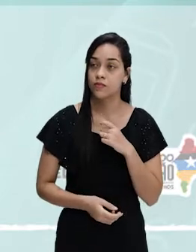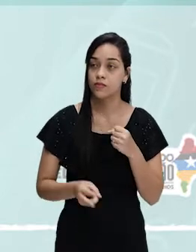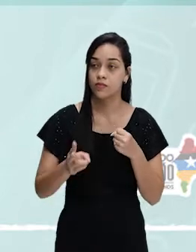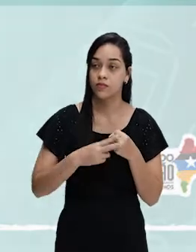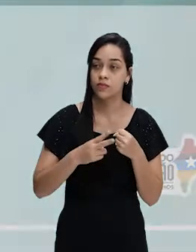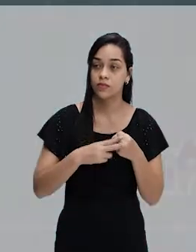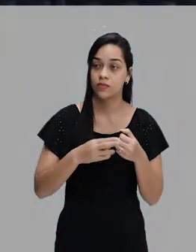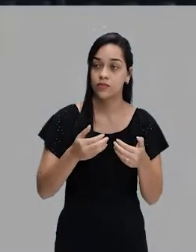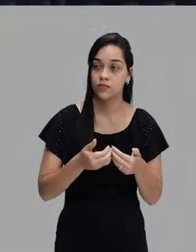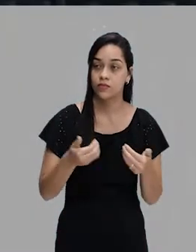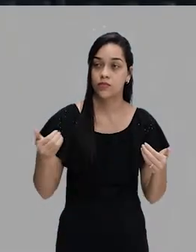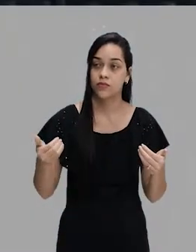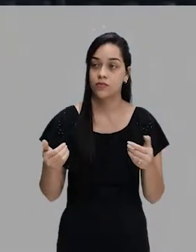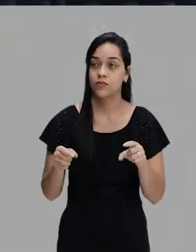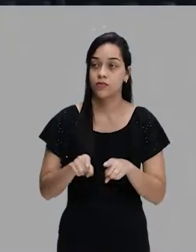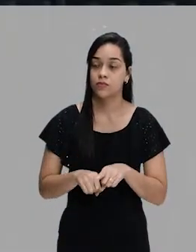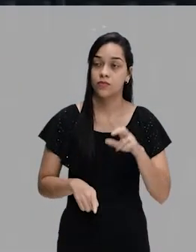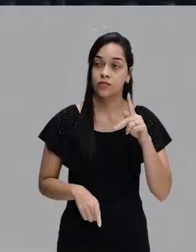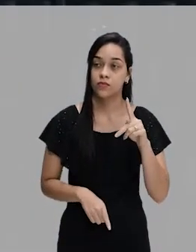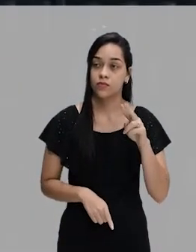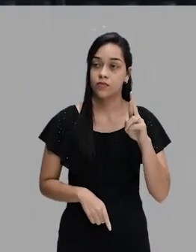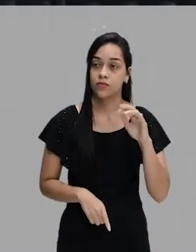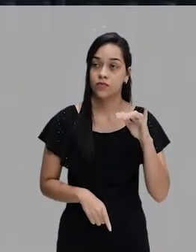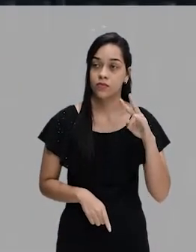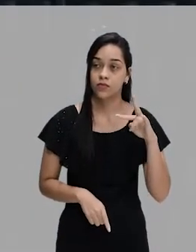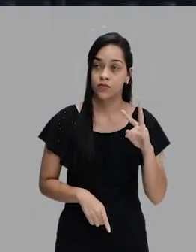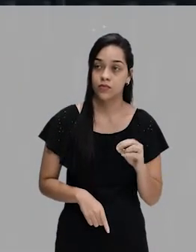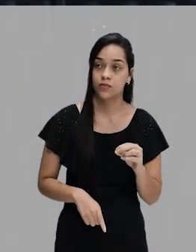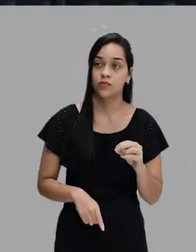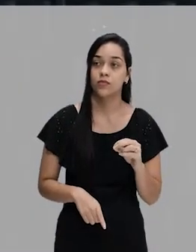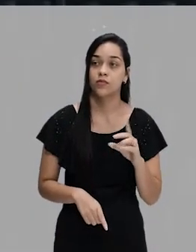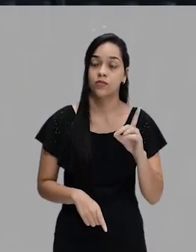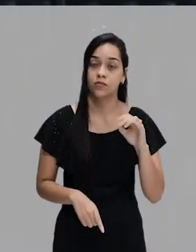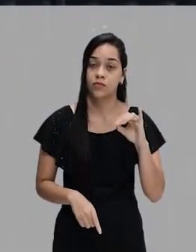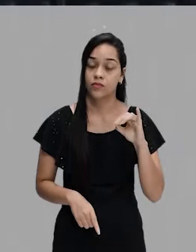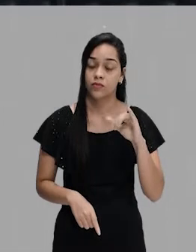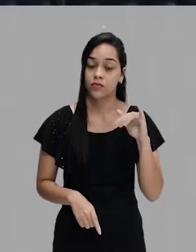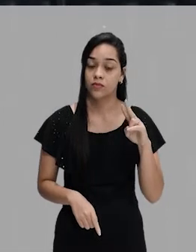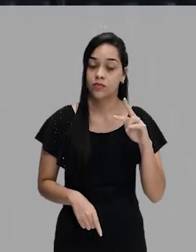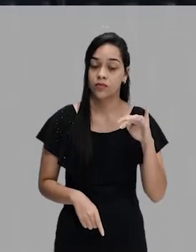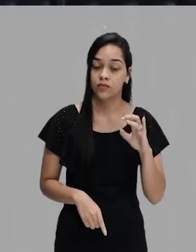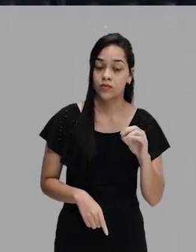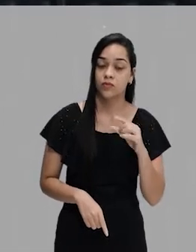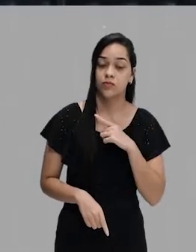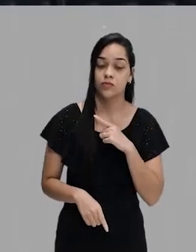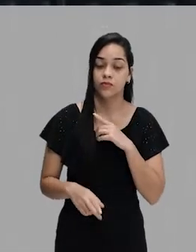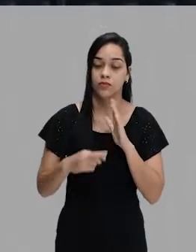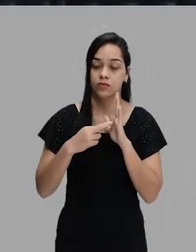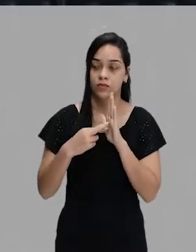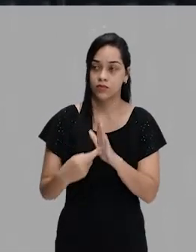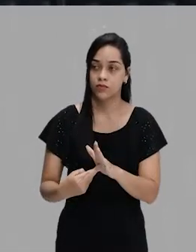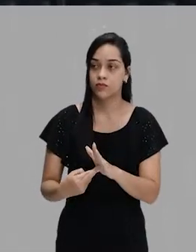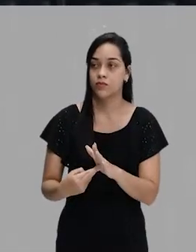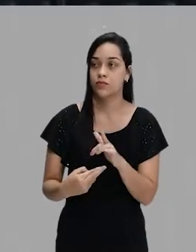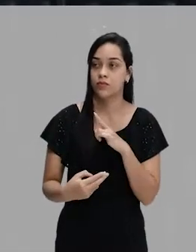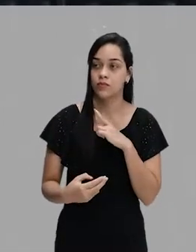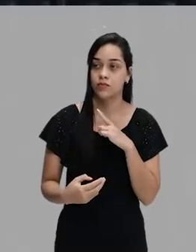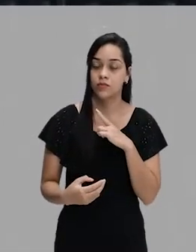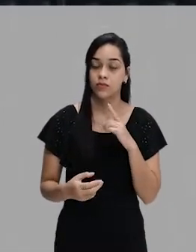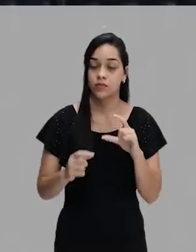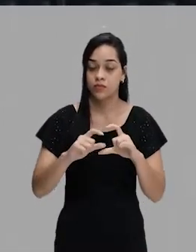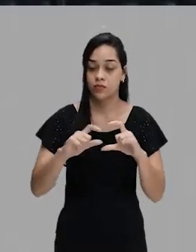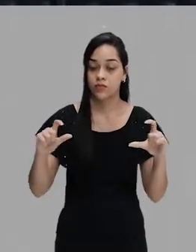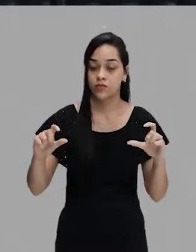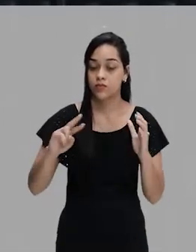ligação, predicativo do sujeito, falta o sujeito, que vem representado aqui, ó, numa